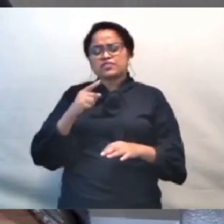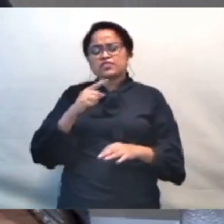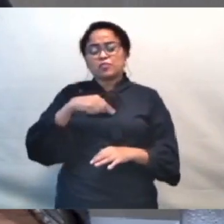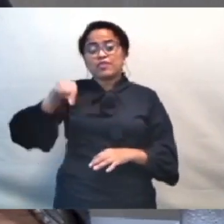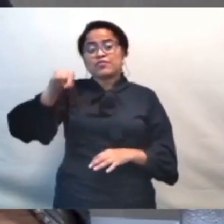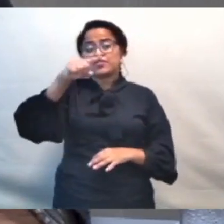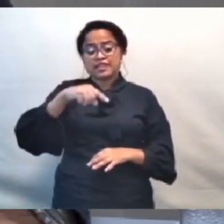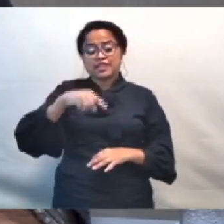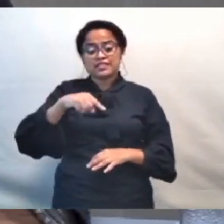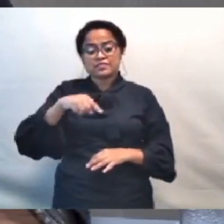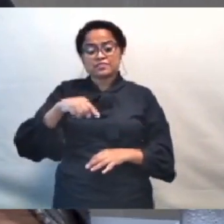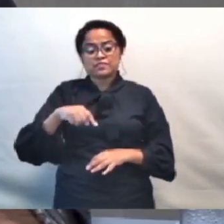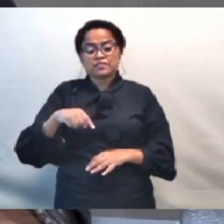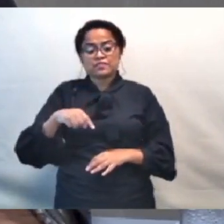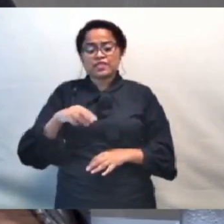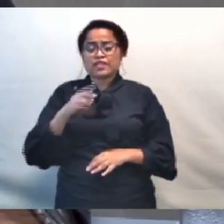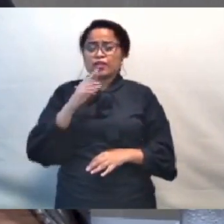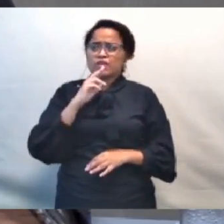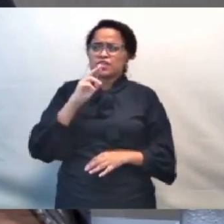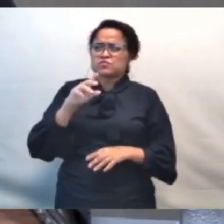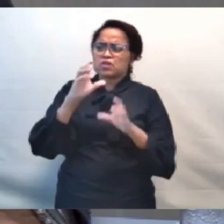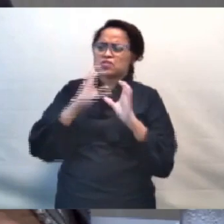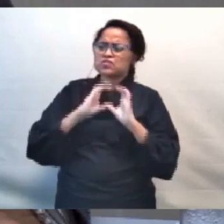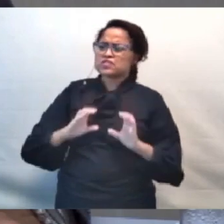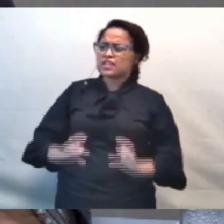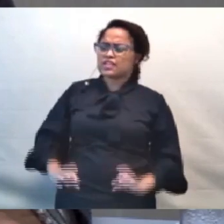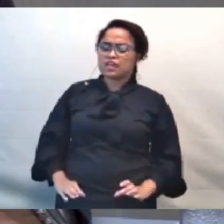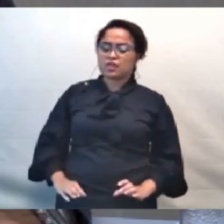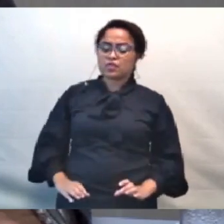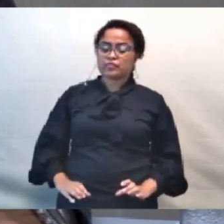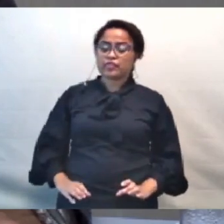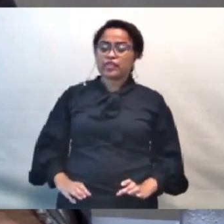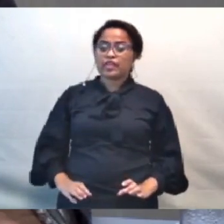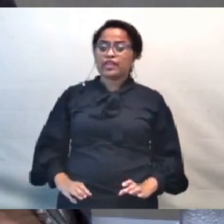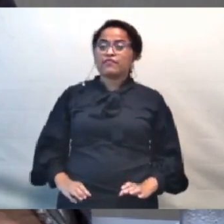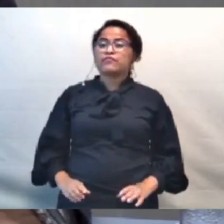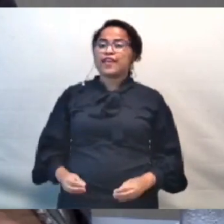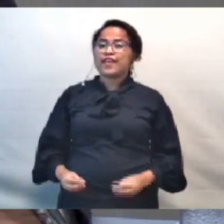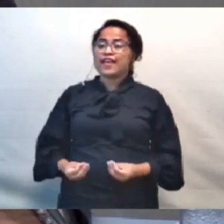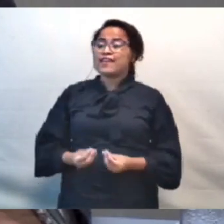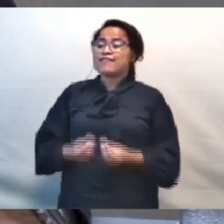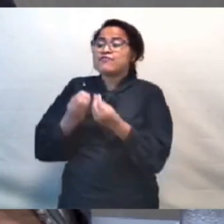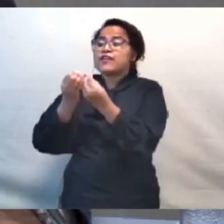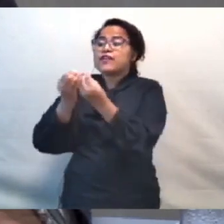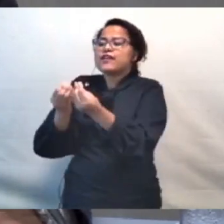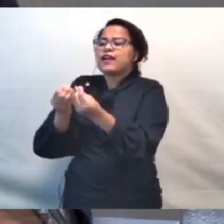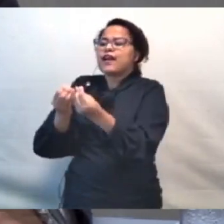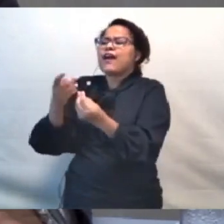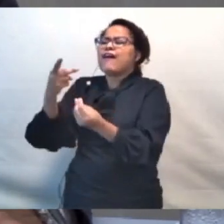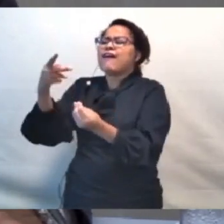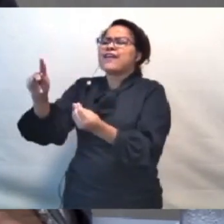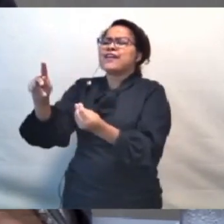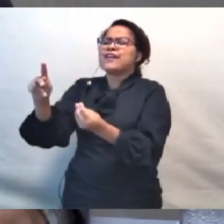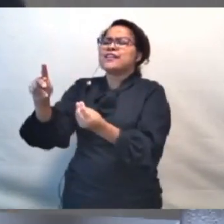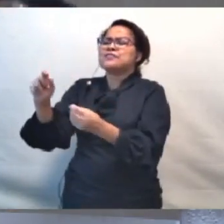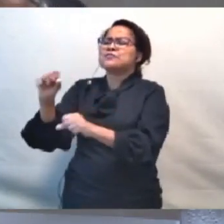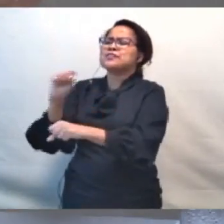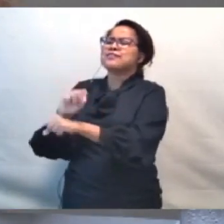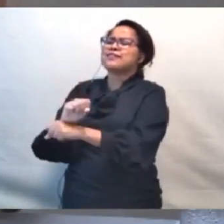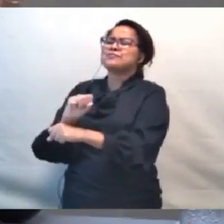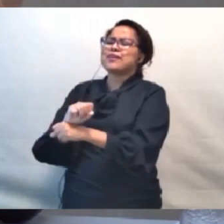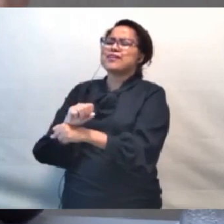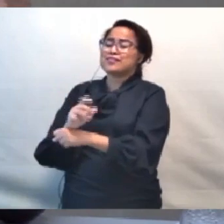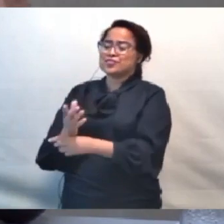resposta ao cidadão, é a gente entregar ao cidadão o que ele espera. Porque nós não estamos falando aqui de coisas